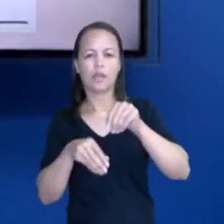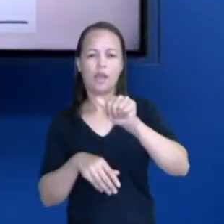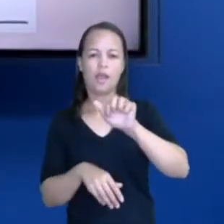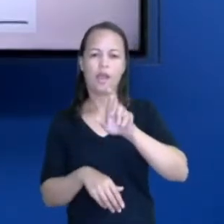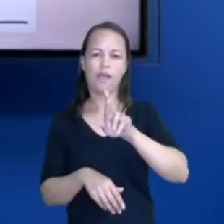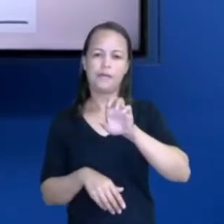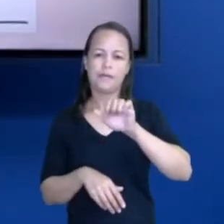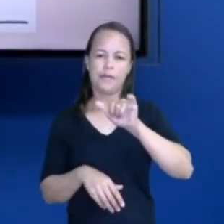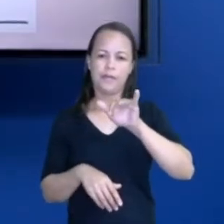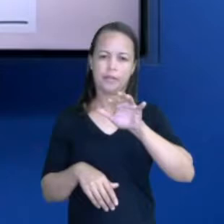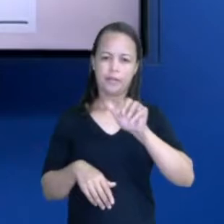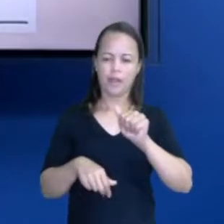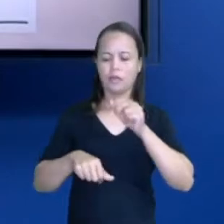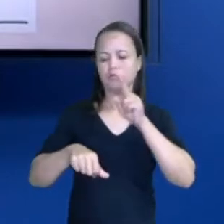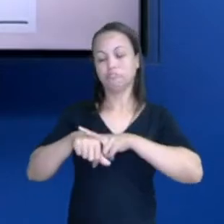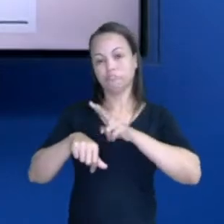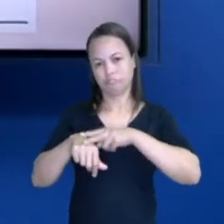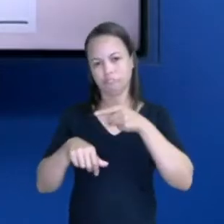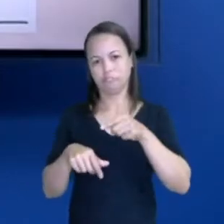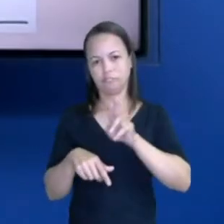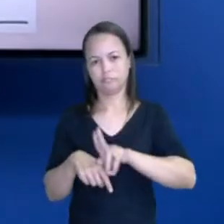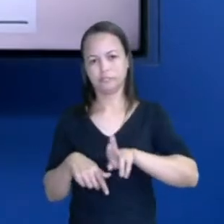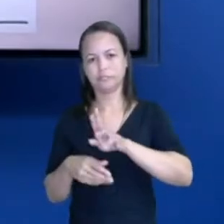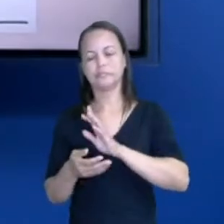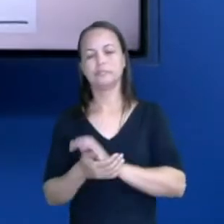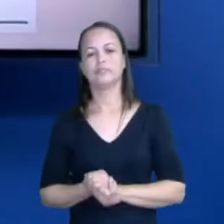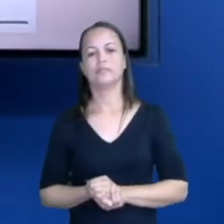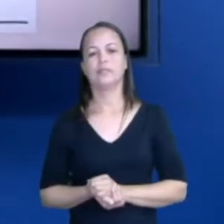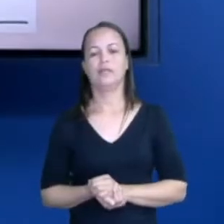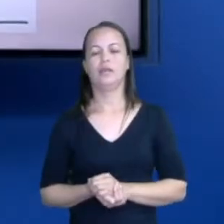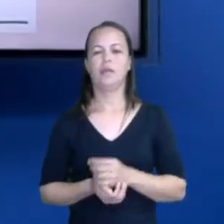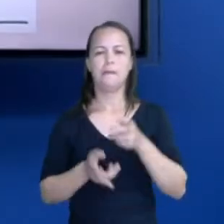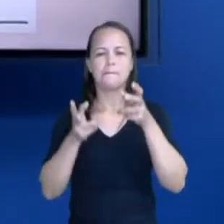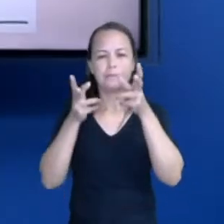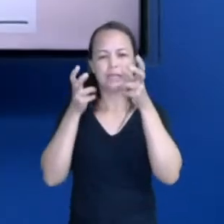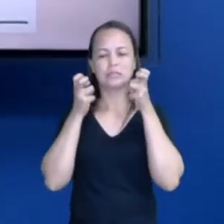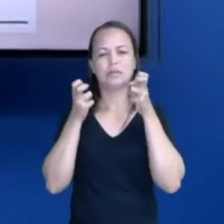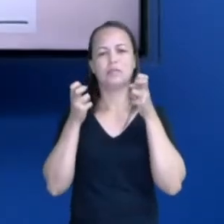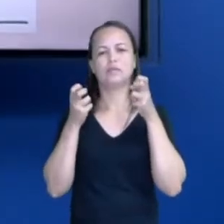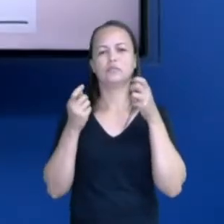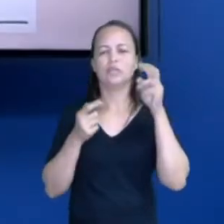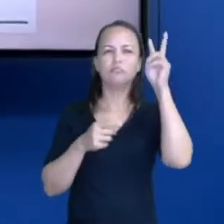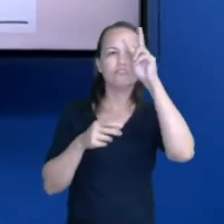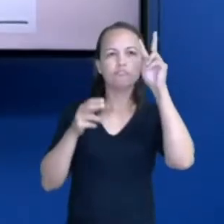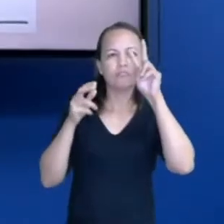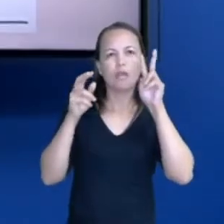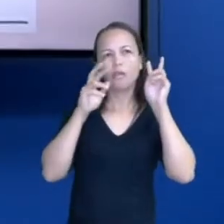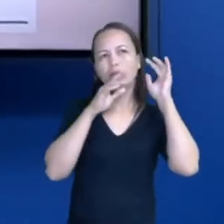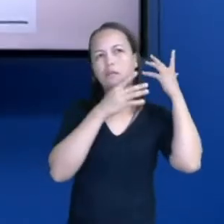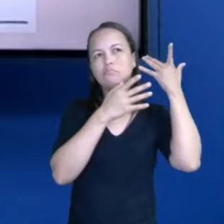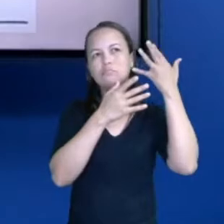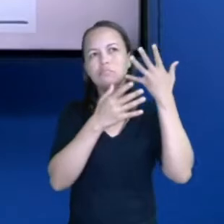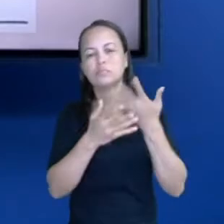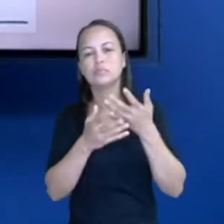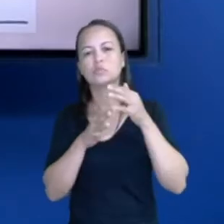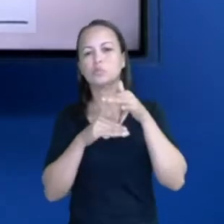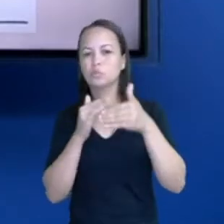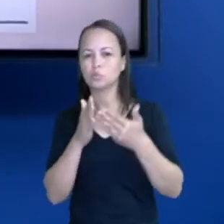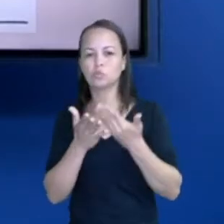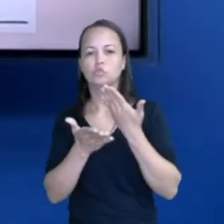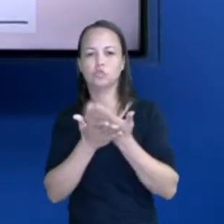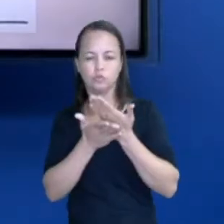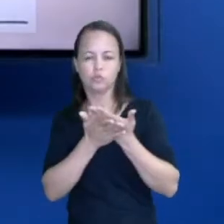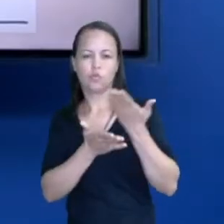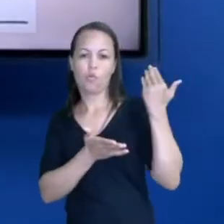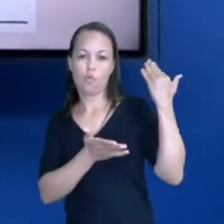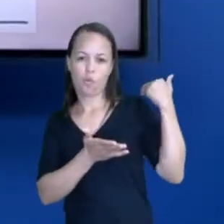vidro. Então, perceberam como a gente conseguiu relembrar bem perfeitamente tudo que a gente tinha visto na nossa segunda aula? Vamos agora